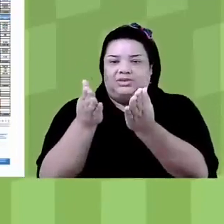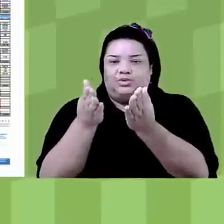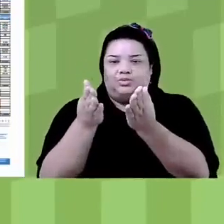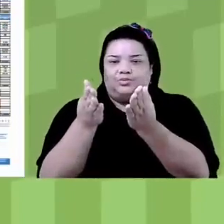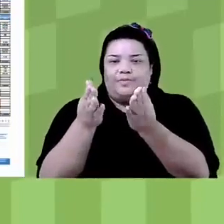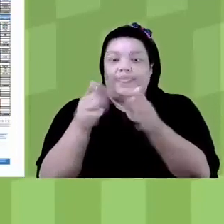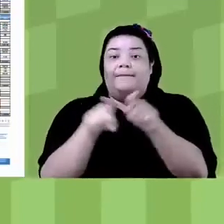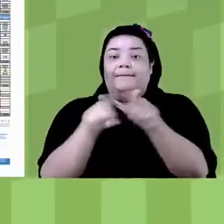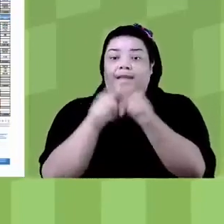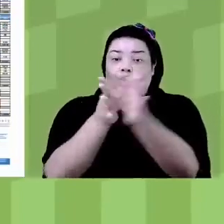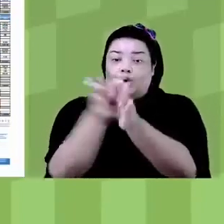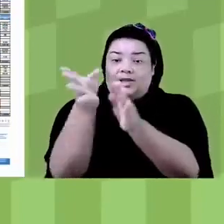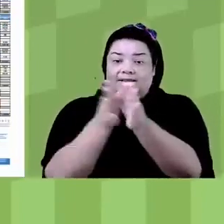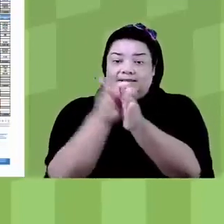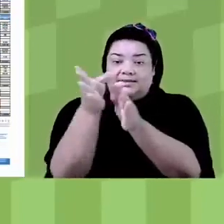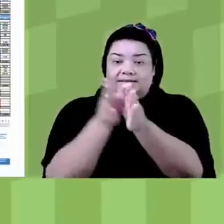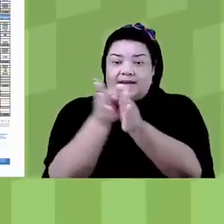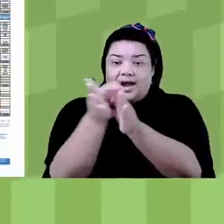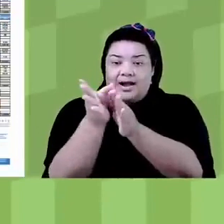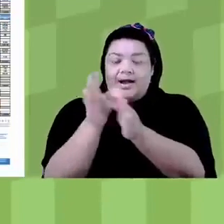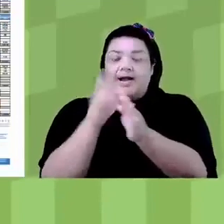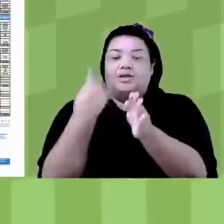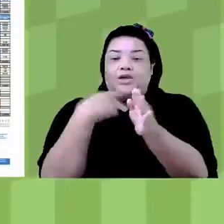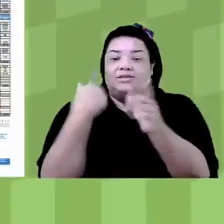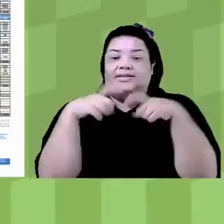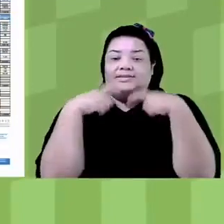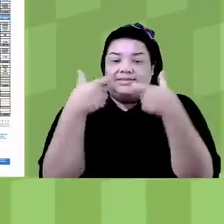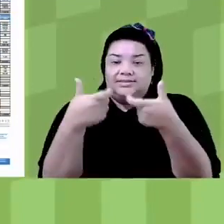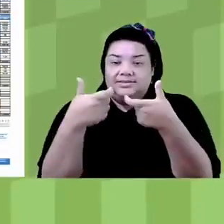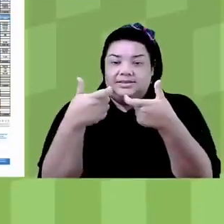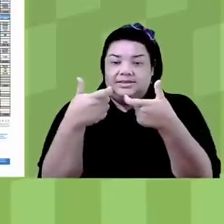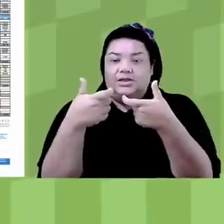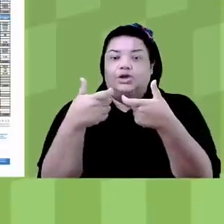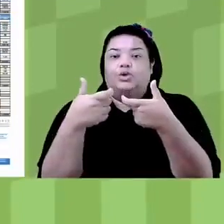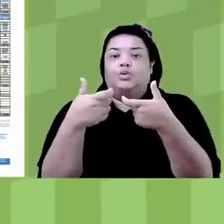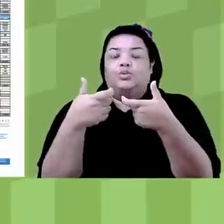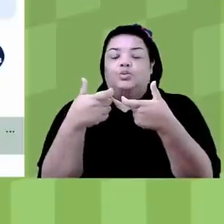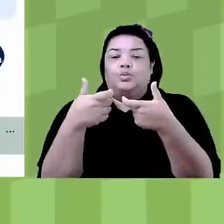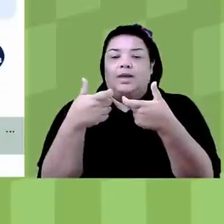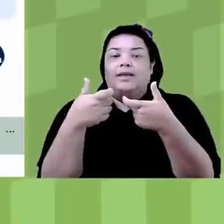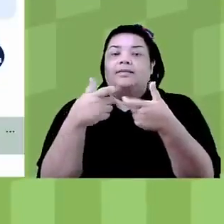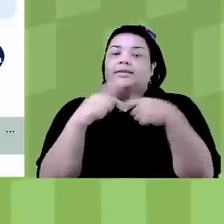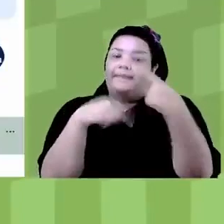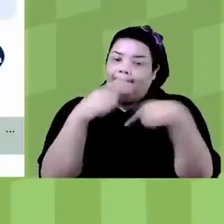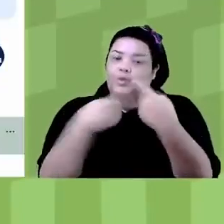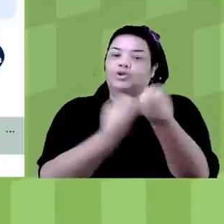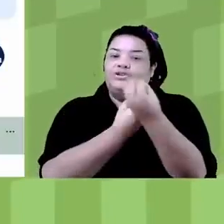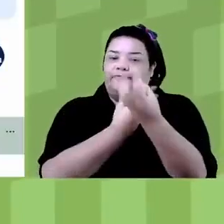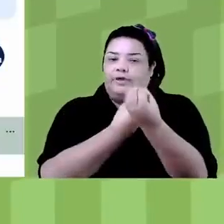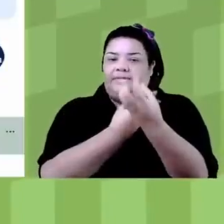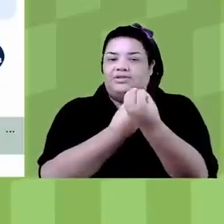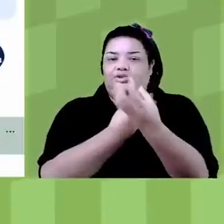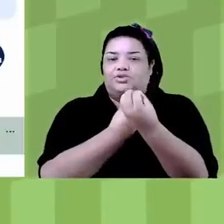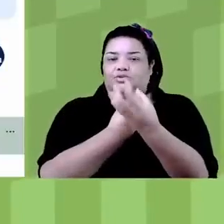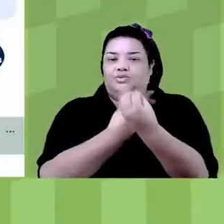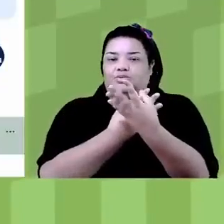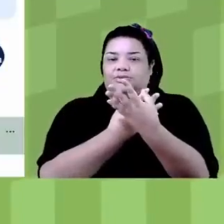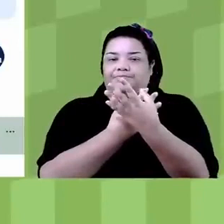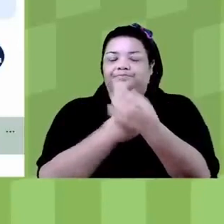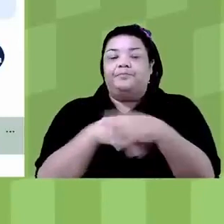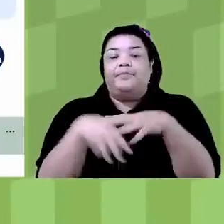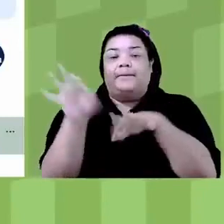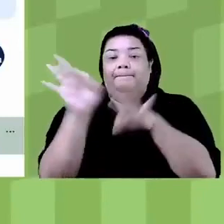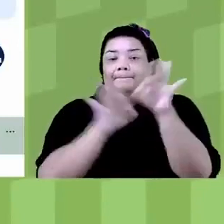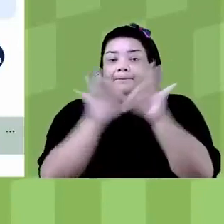ação a partir dessas informações, mas, claro, não só a partir delas. O Plano de Ação Climática ele